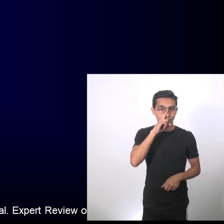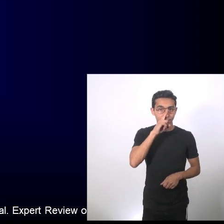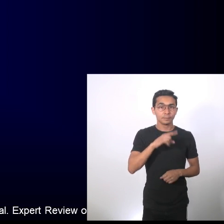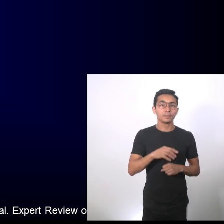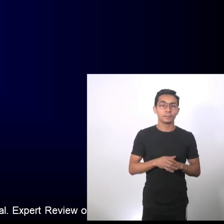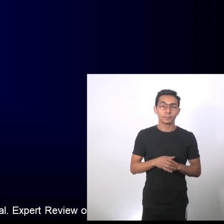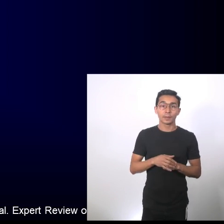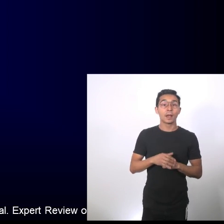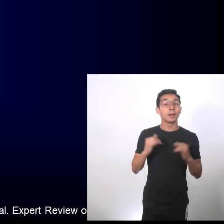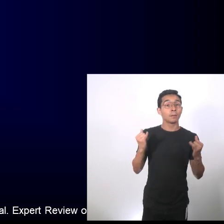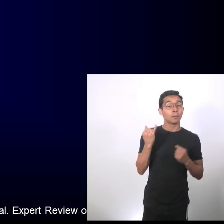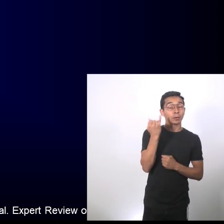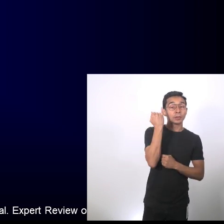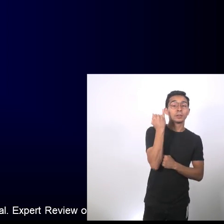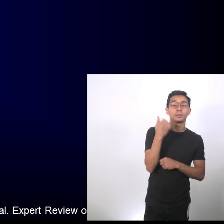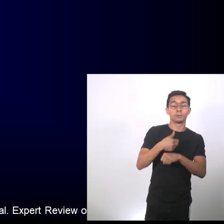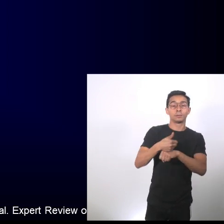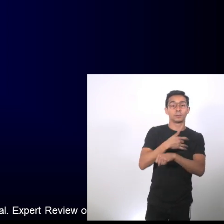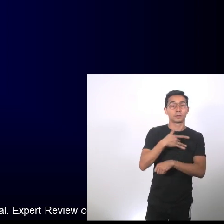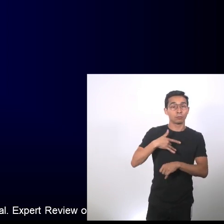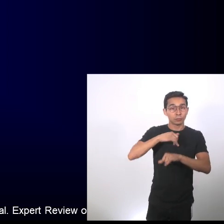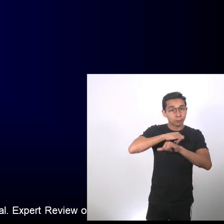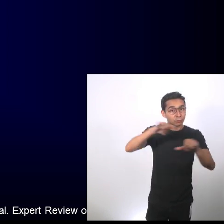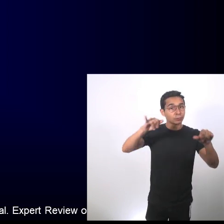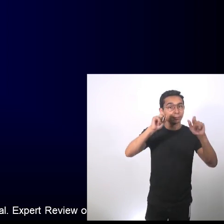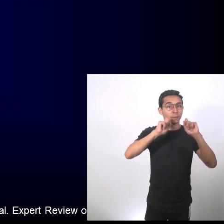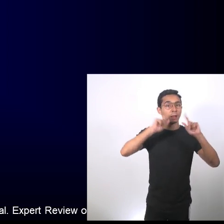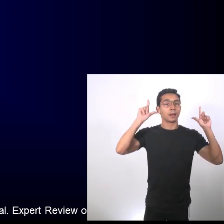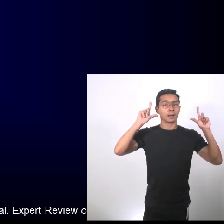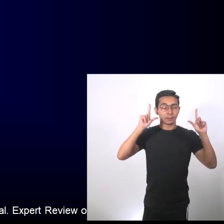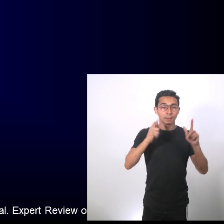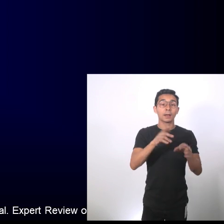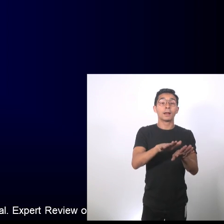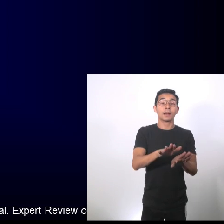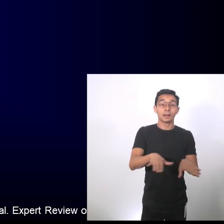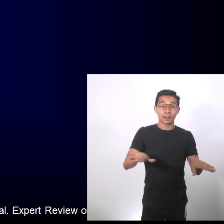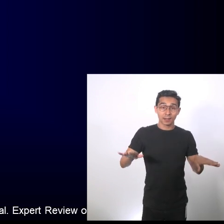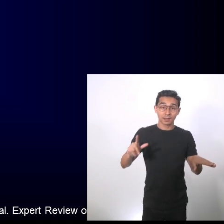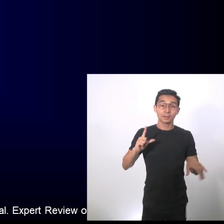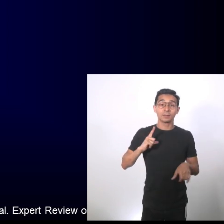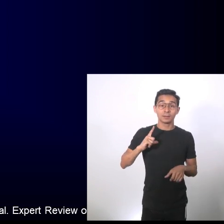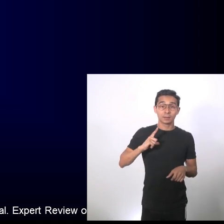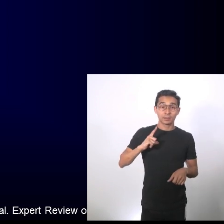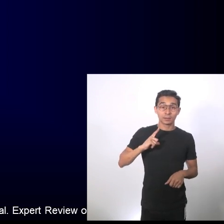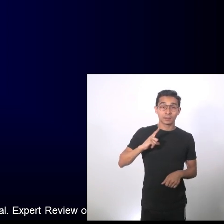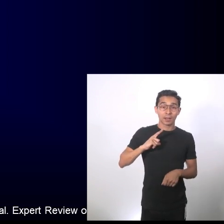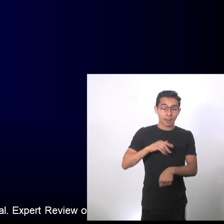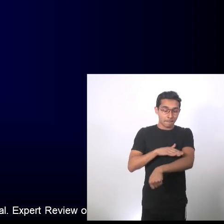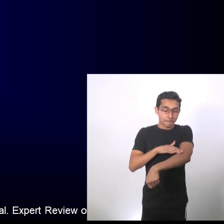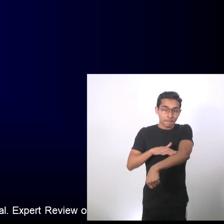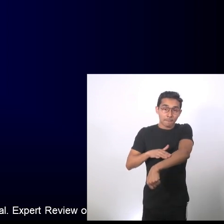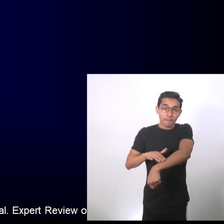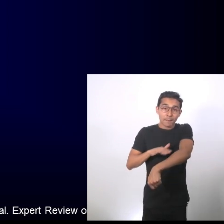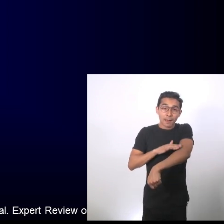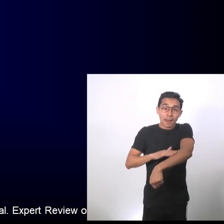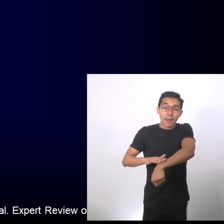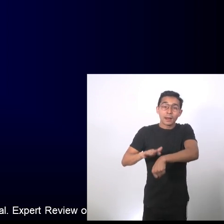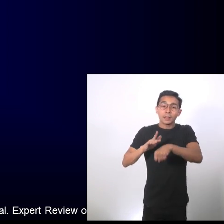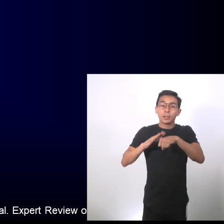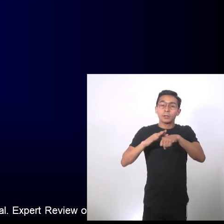saúde, porque talvez não seja uma coisa tão clara a todos, mas crianças portadoras de quadros dermatológicos